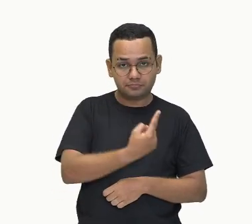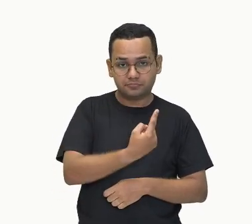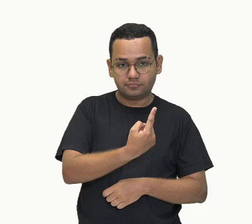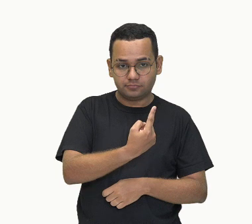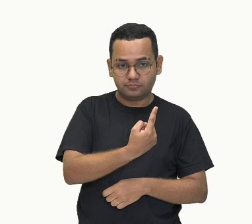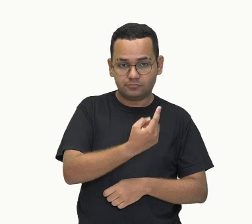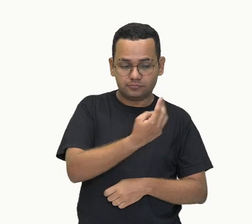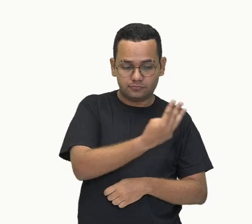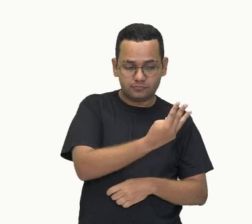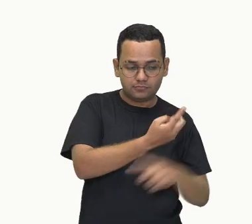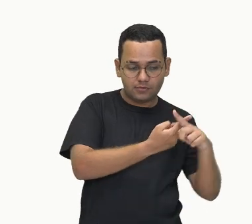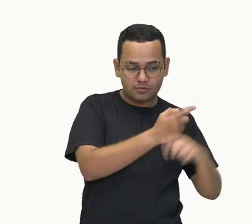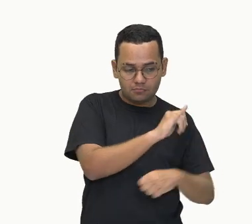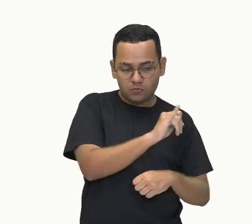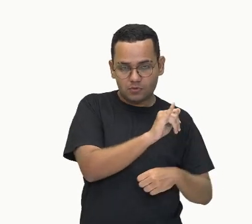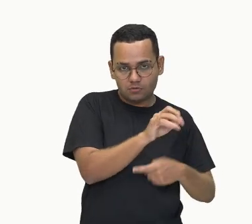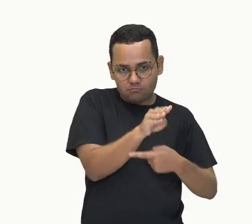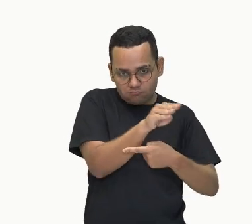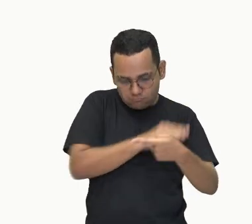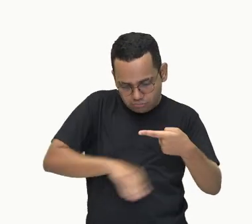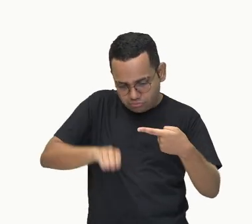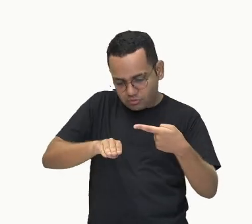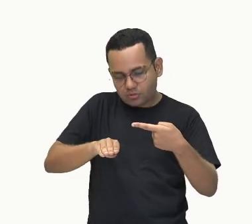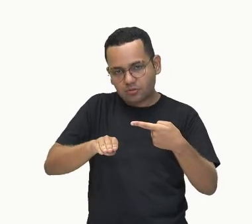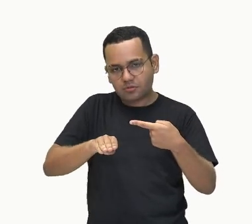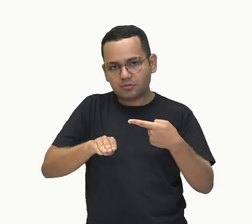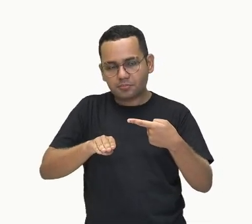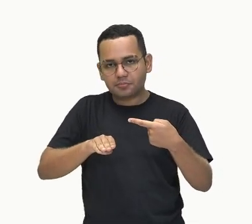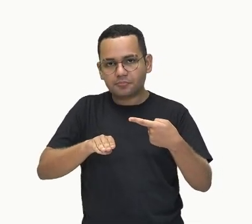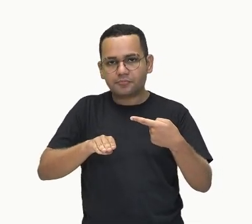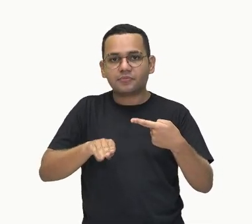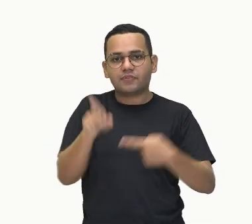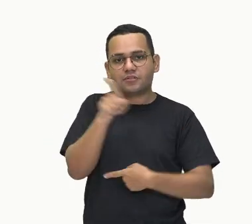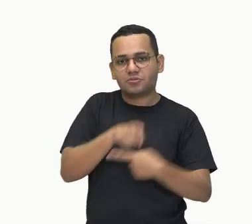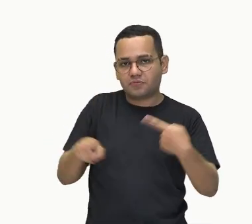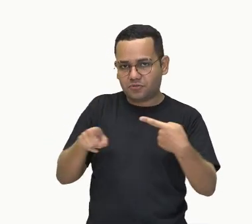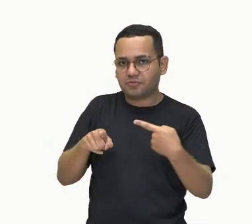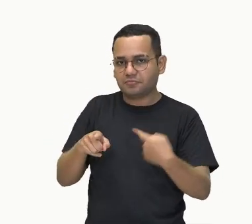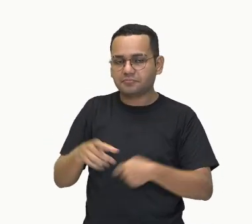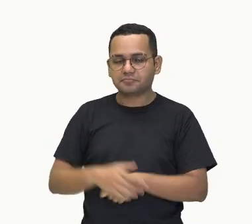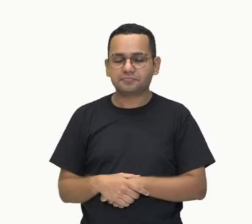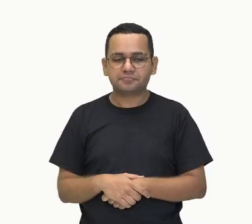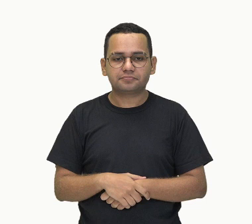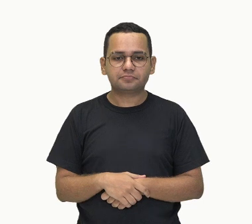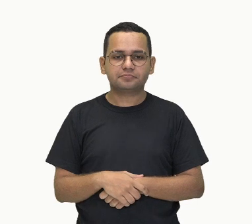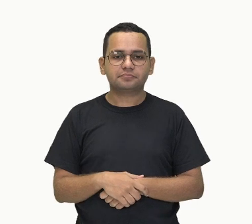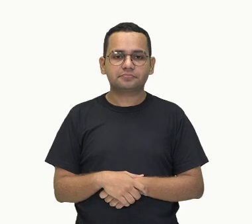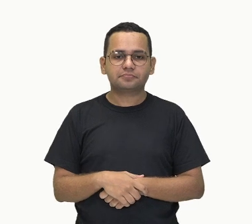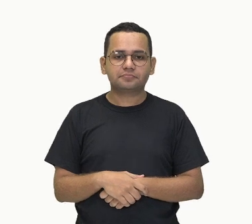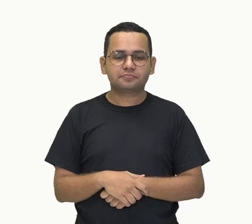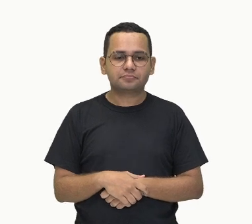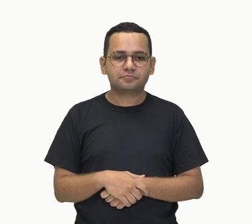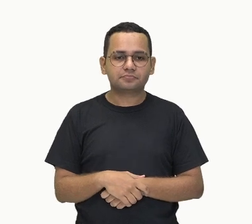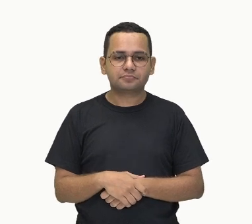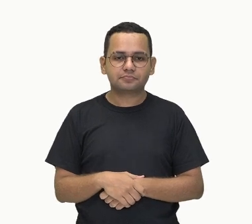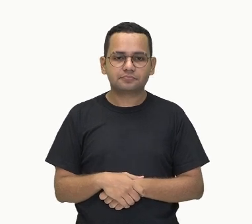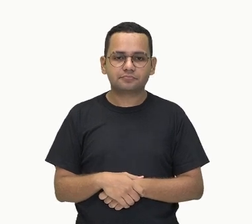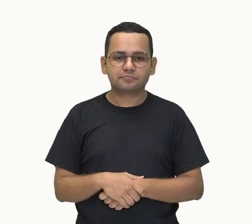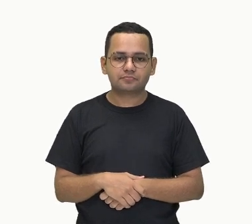ó, para o segundo membro. A gente sabe que quando ele vai para o segundo membro, ele vai dividindo. Então vai ficar assim,